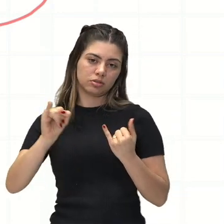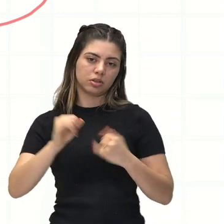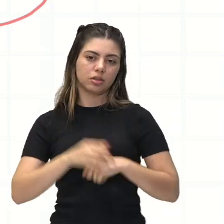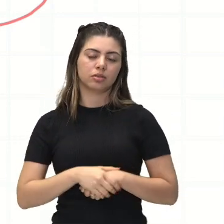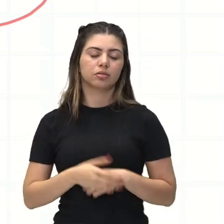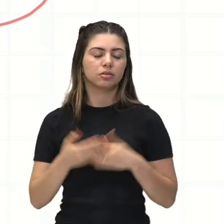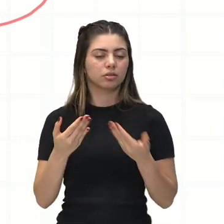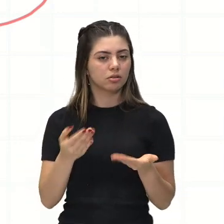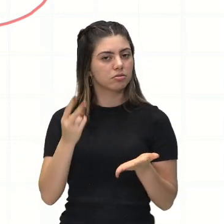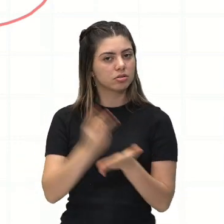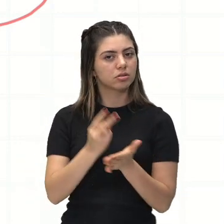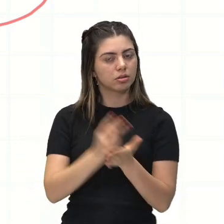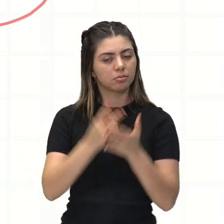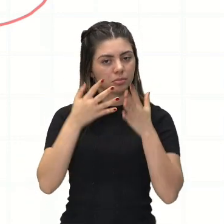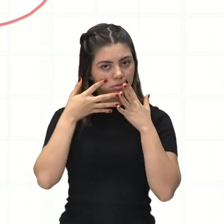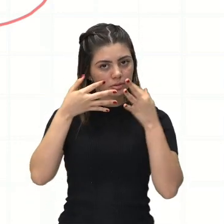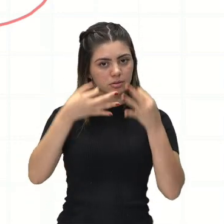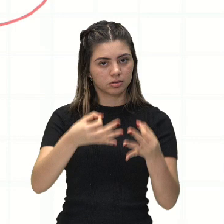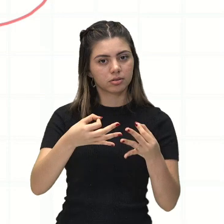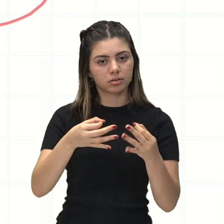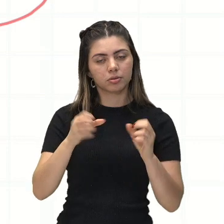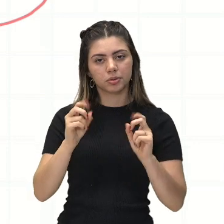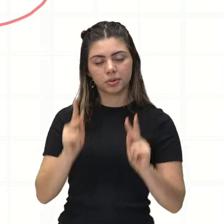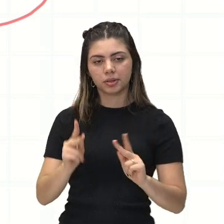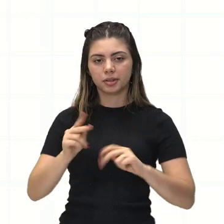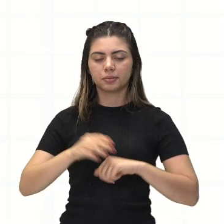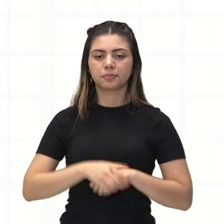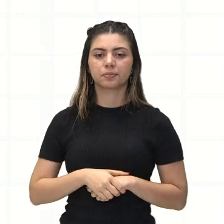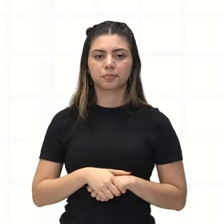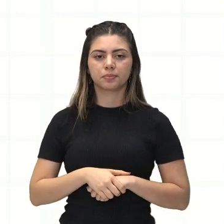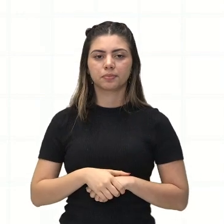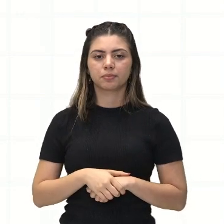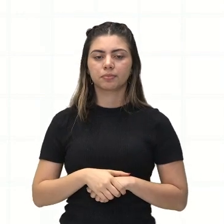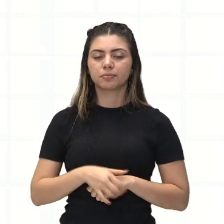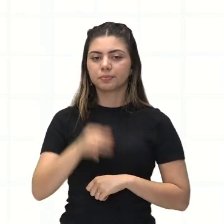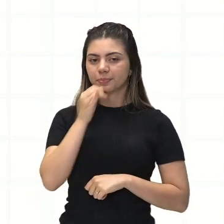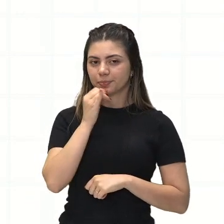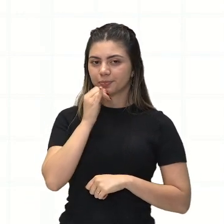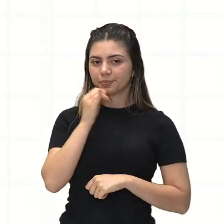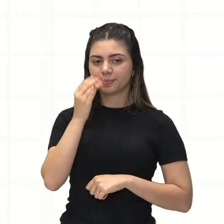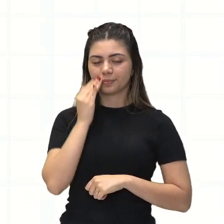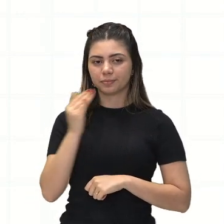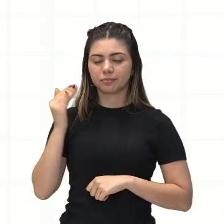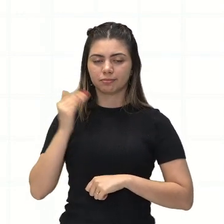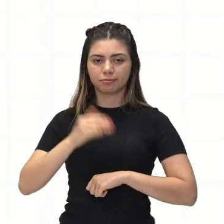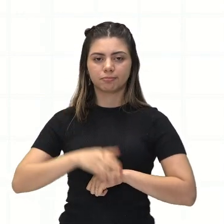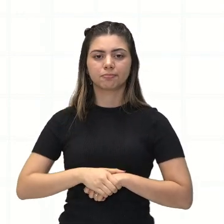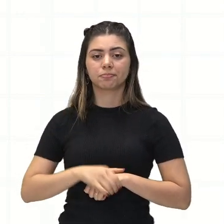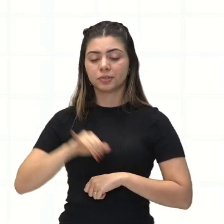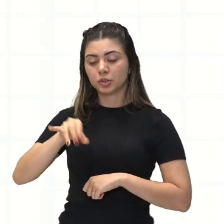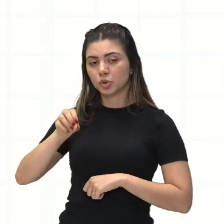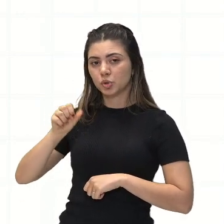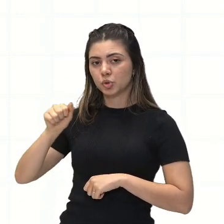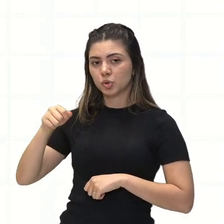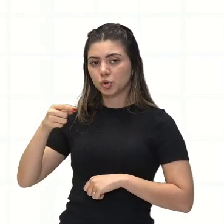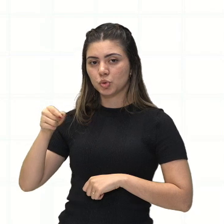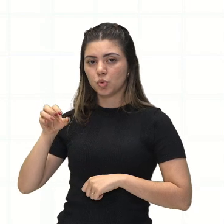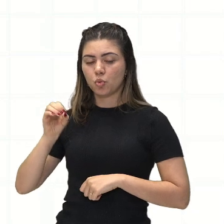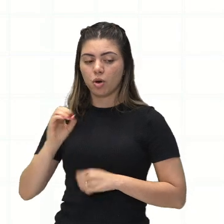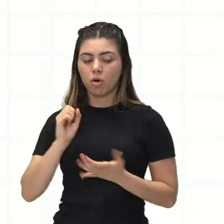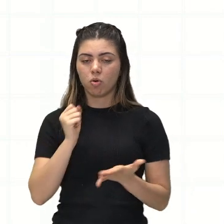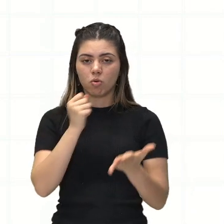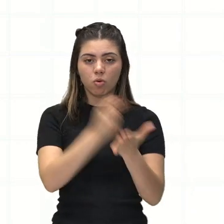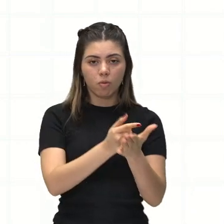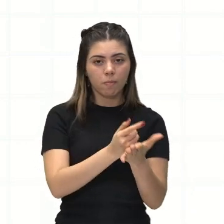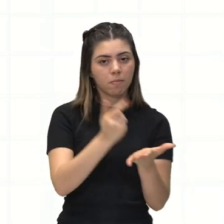sempre tem que estar atento para um verbo que é transitivo e um verbo que é intransitivo. Porque, olha lá, em João comprou um livro, o verbo